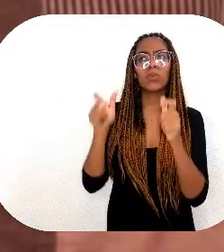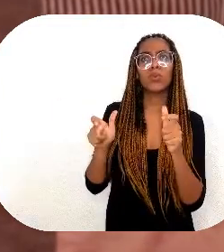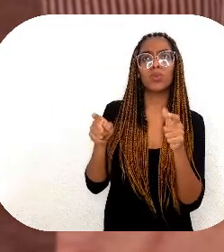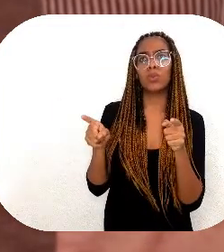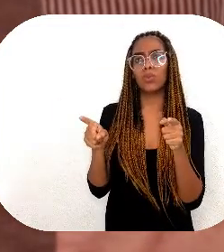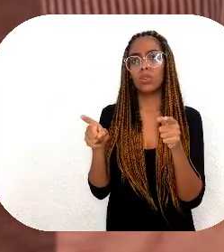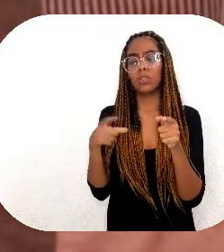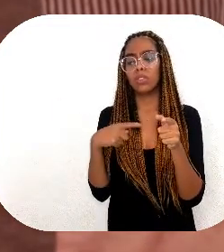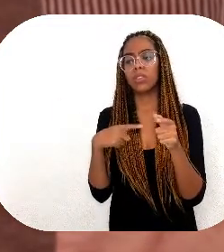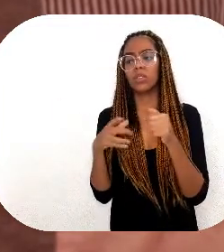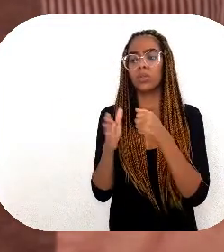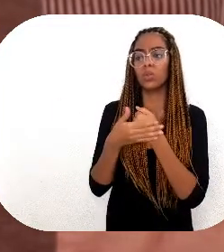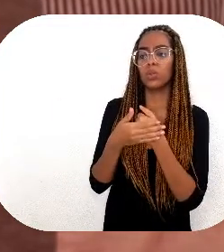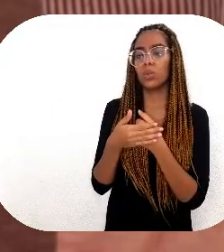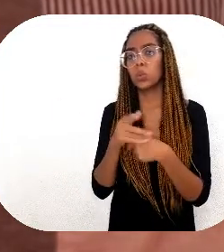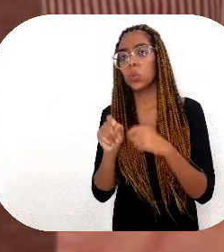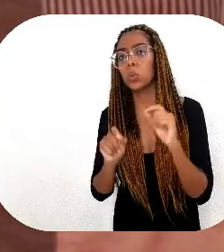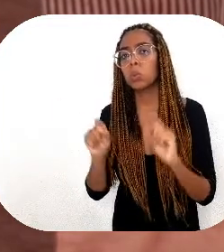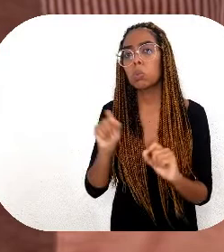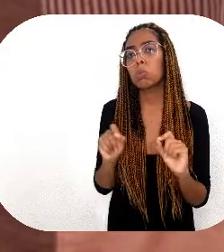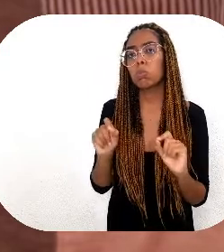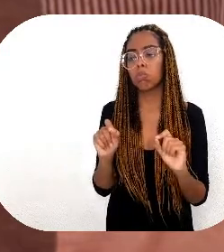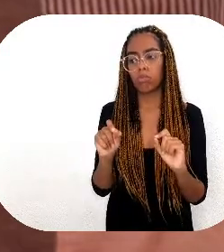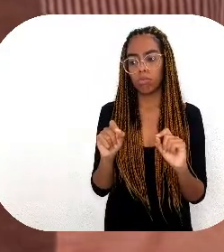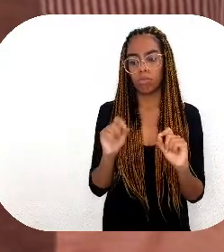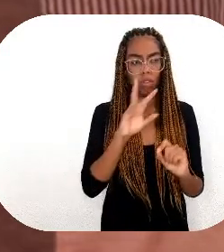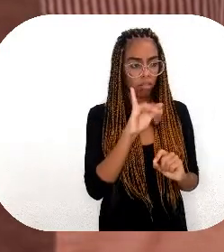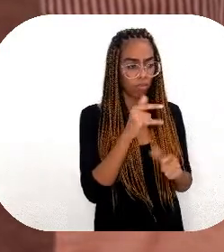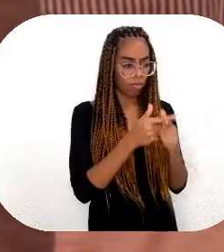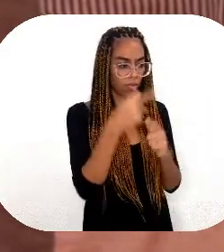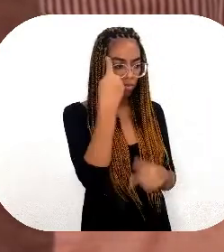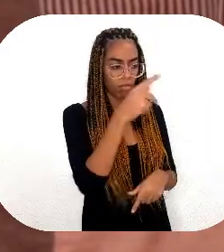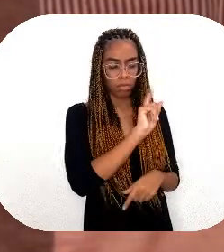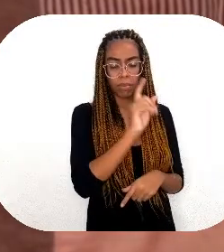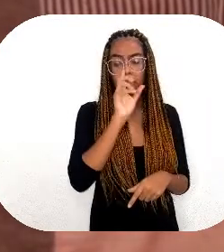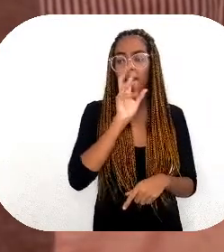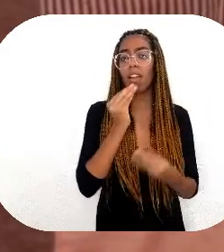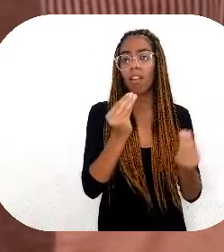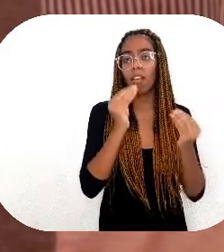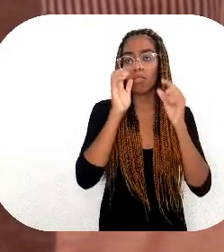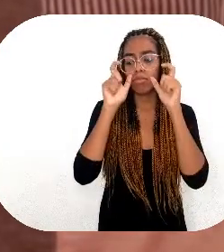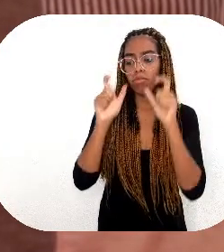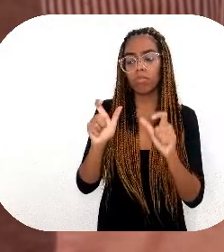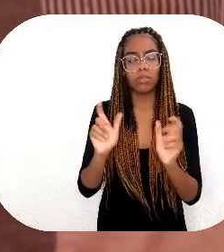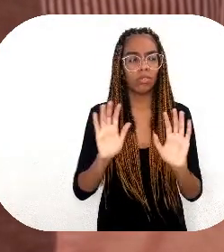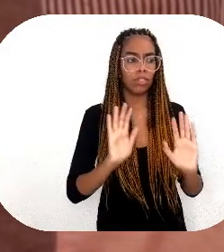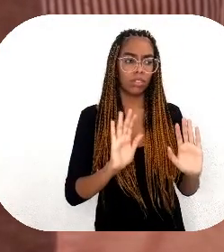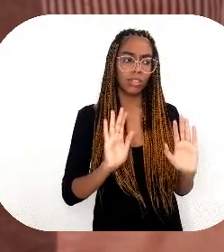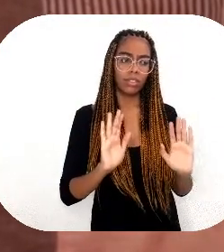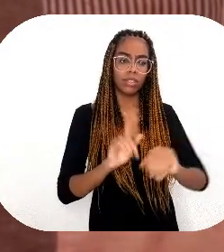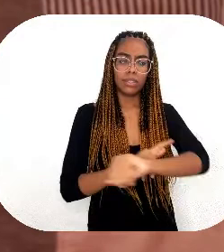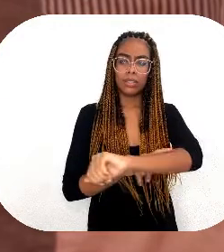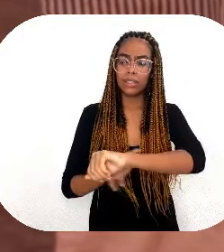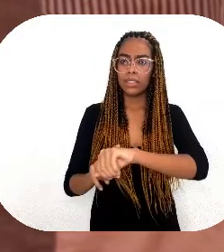onde vais com esta cabaça? O que tens aí? Ora, o que tem não é de tua conta. Vai para casa.